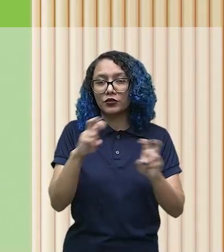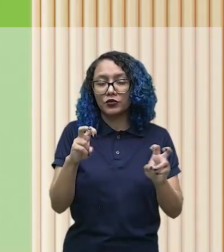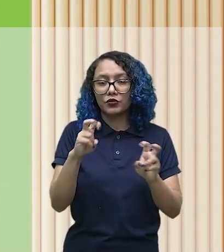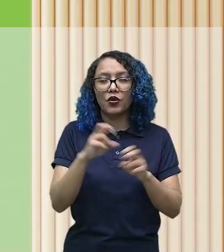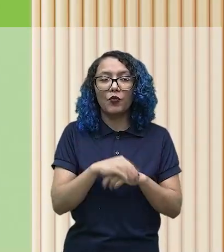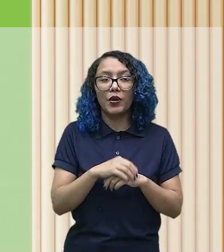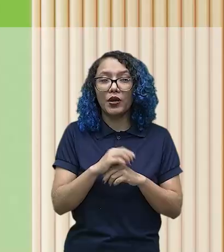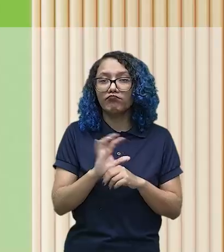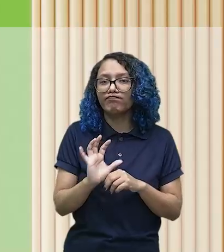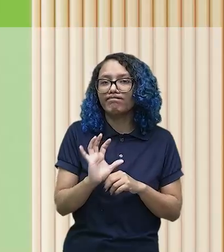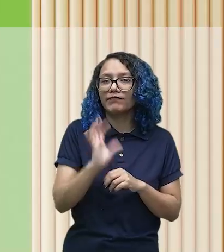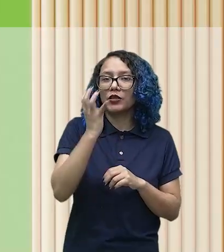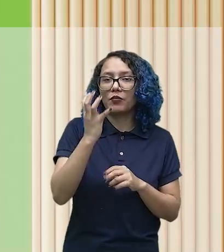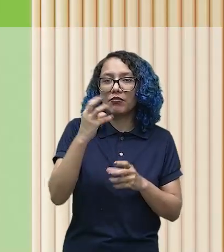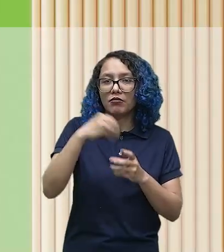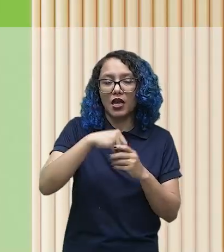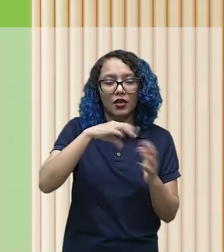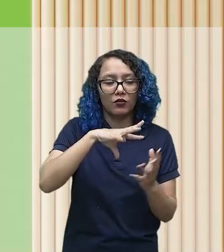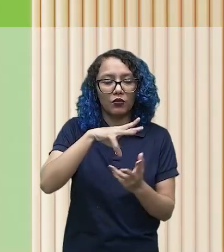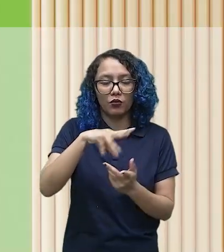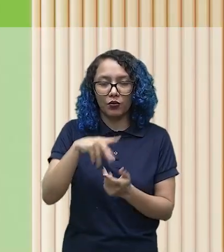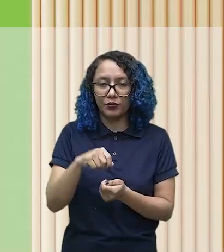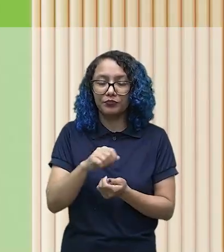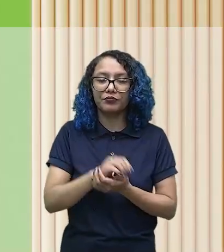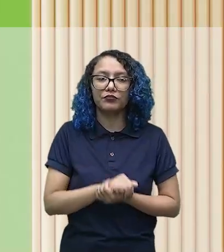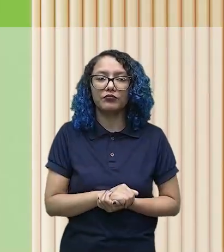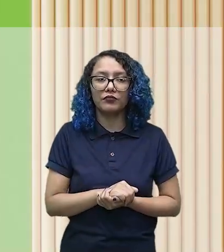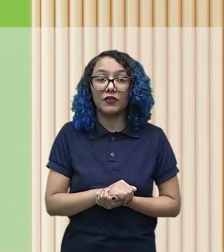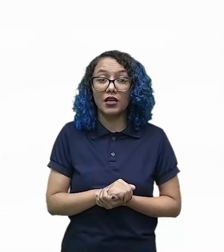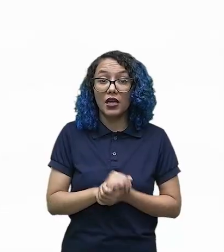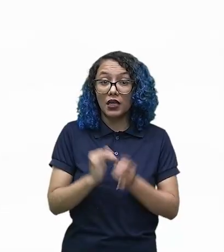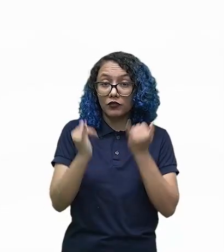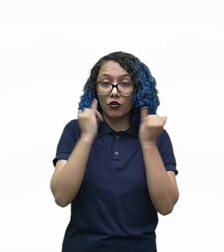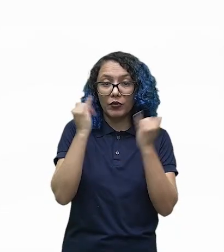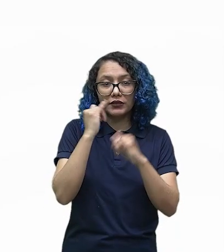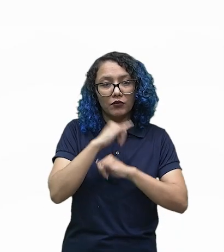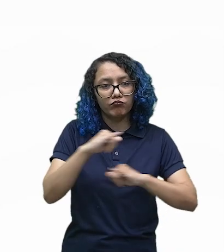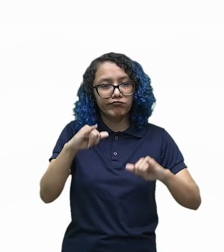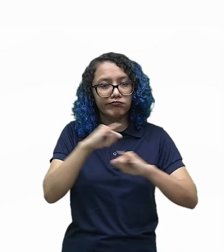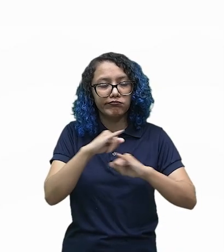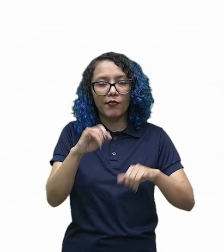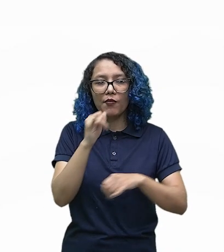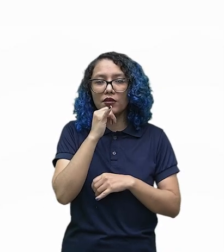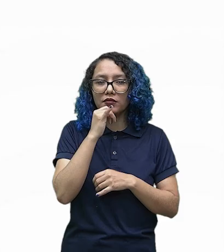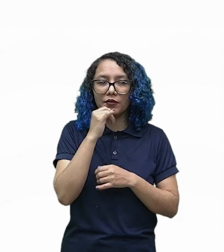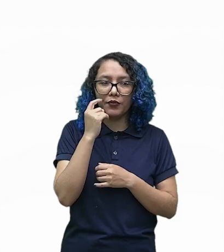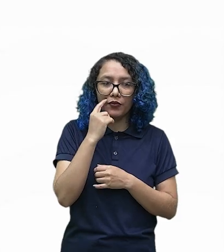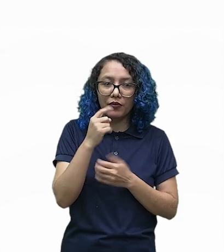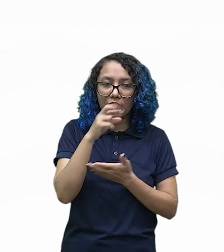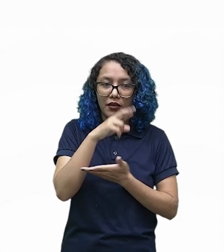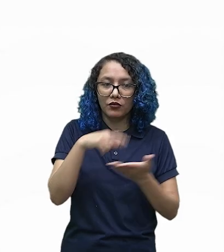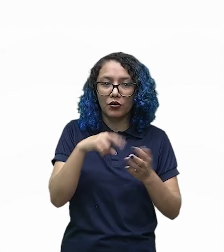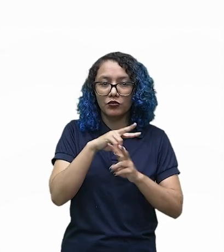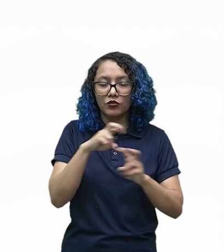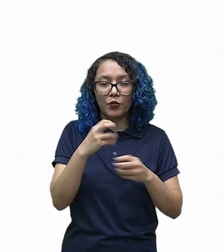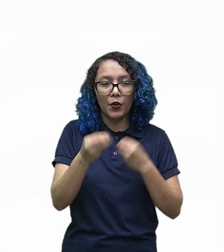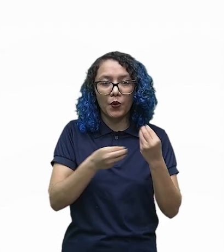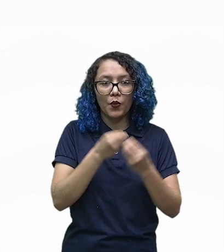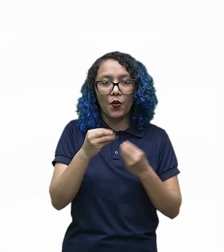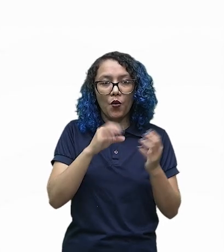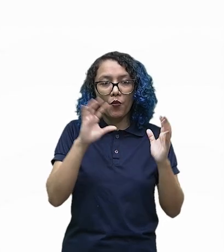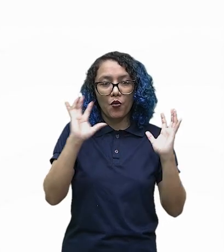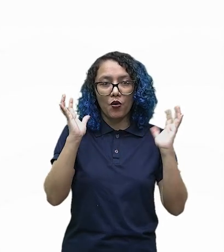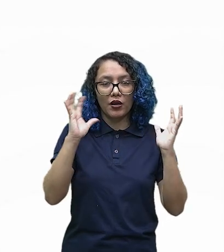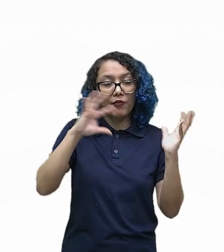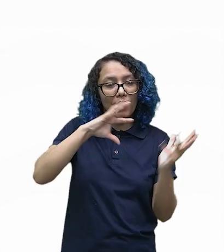acontecendo no nosso planeta. Esses dados, eles são liberados, vejam vocês, através de um relatório sobre o estado global do clima,